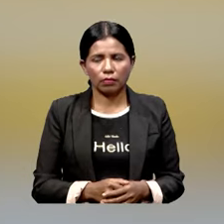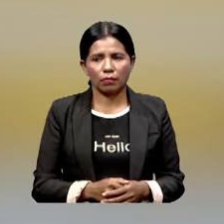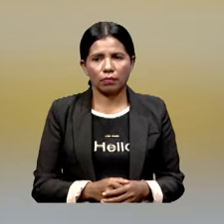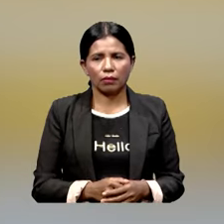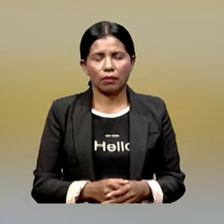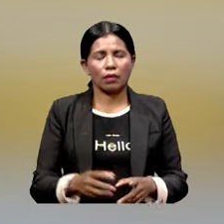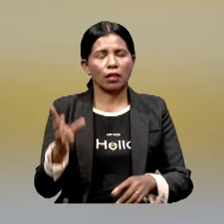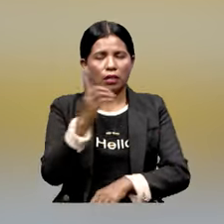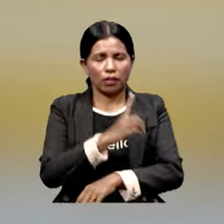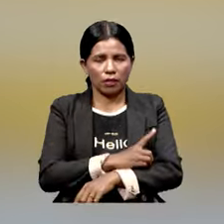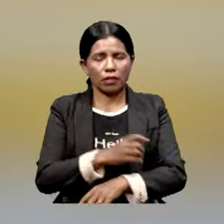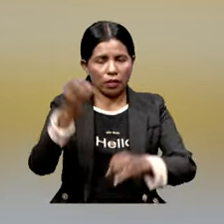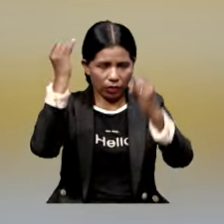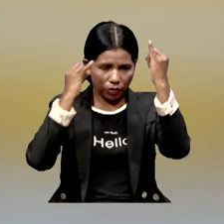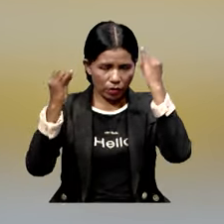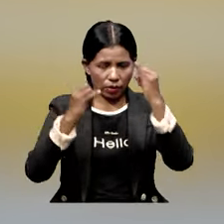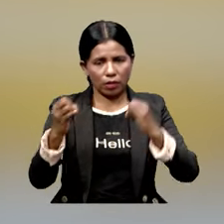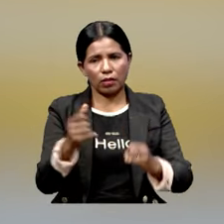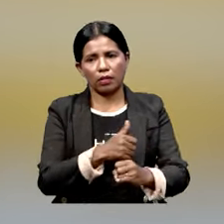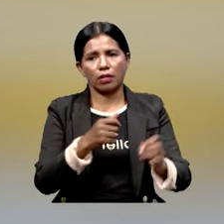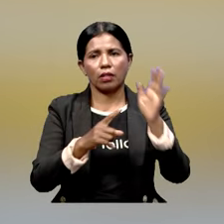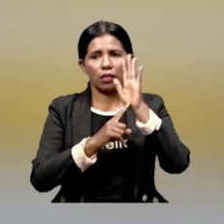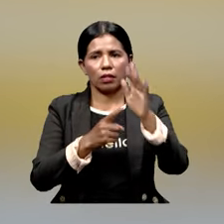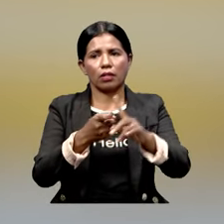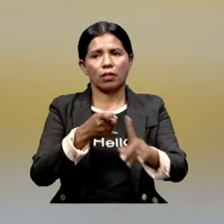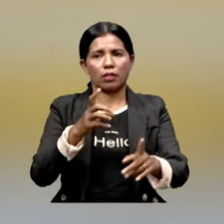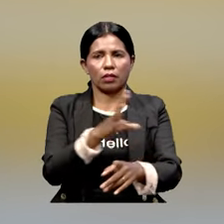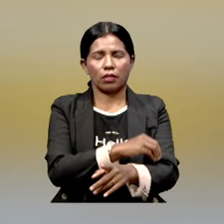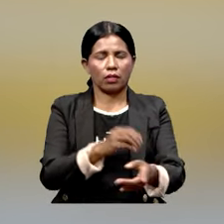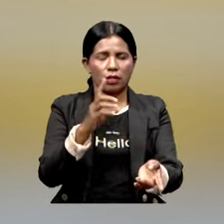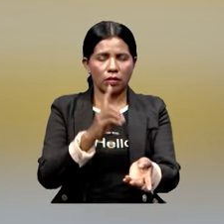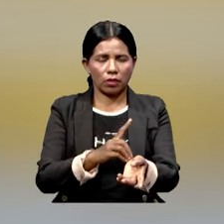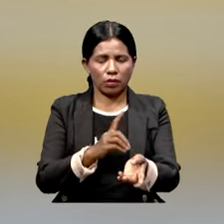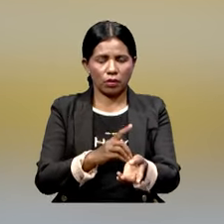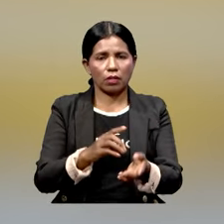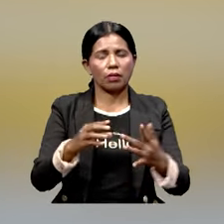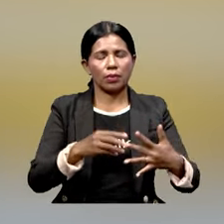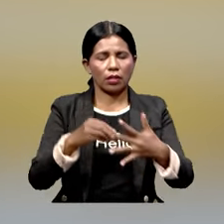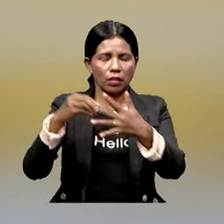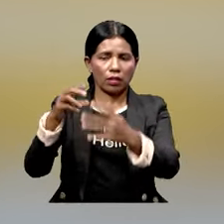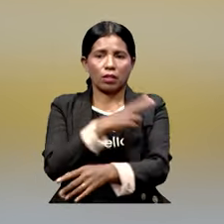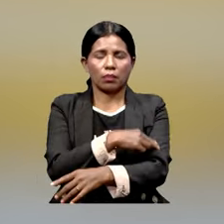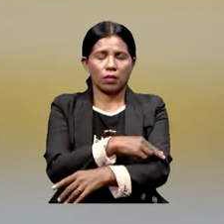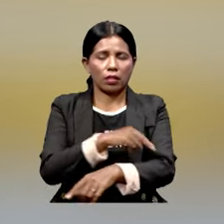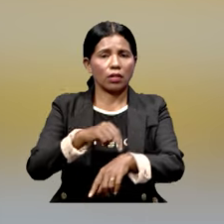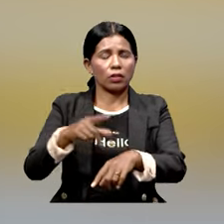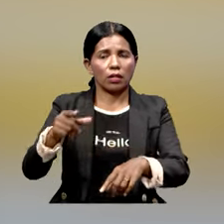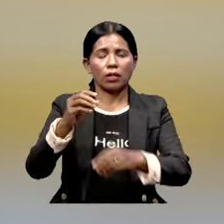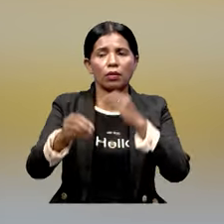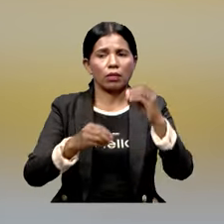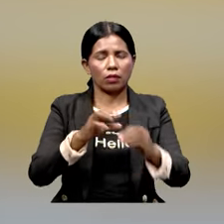E a Loron Hirakne e a informação Balon Nebe espalha o seu médico especialista em neurologia e Hospital Nacional Catac.